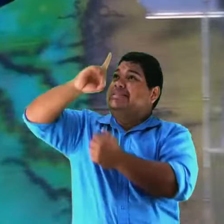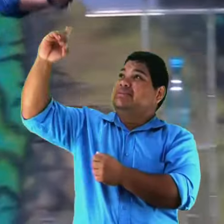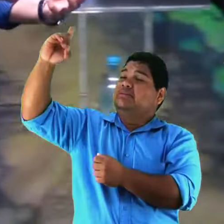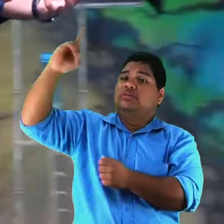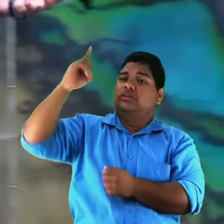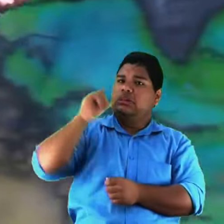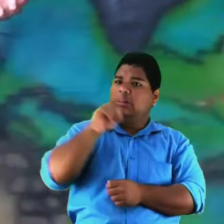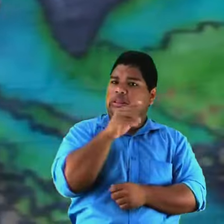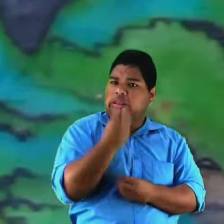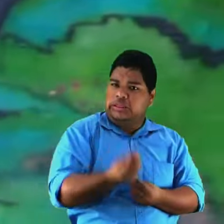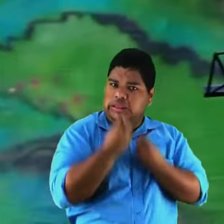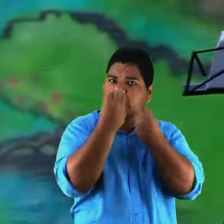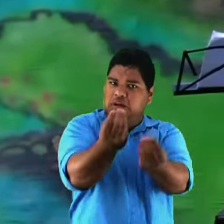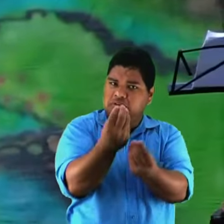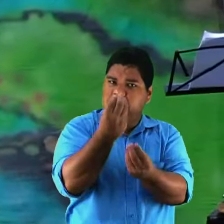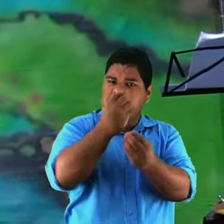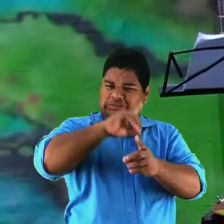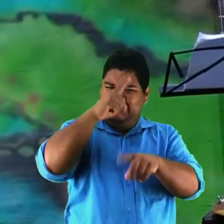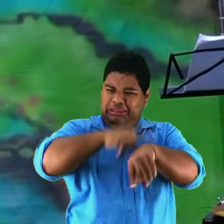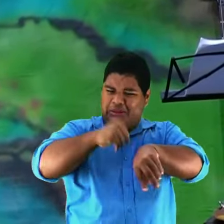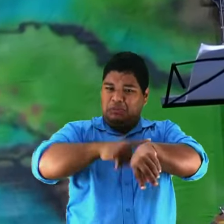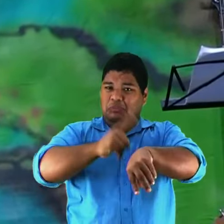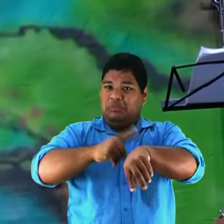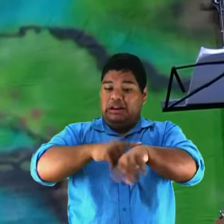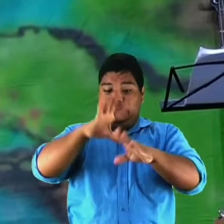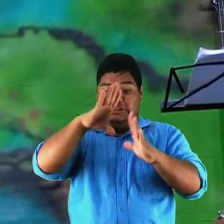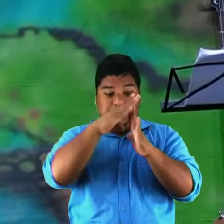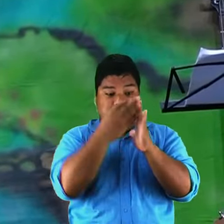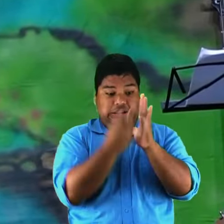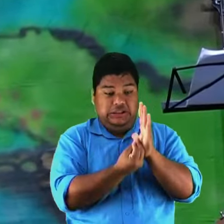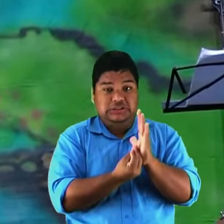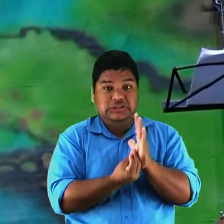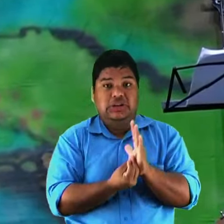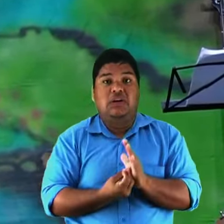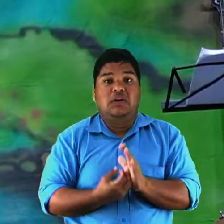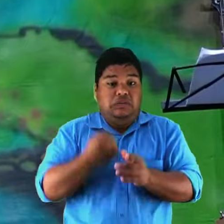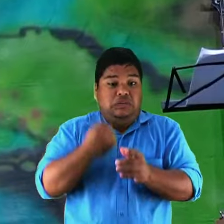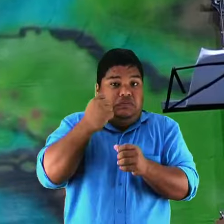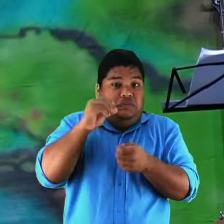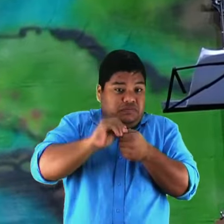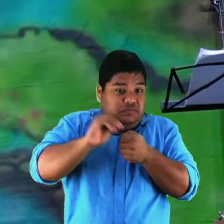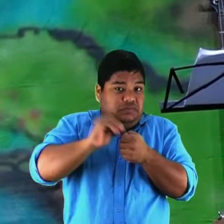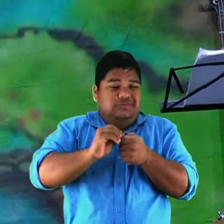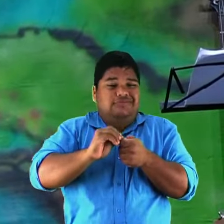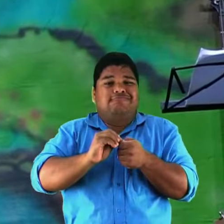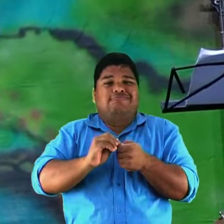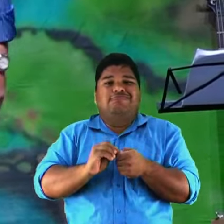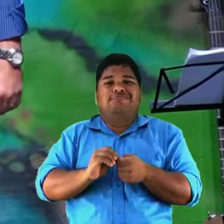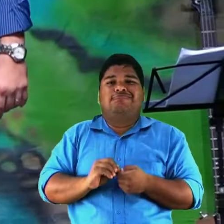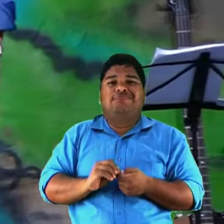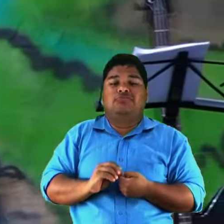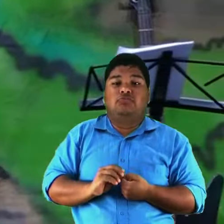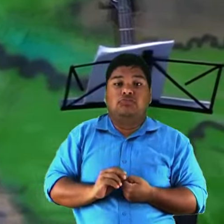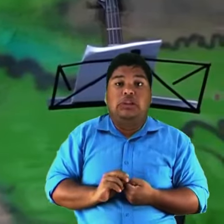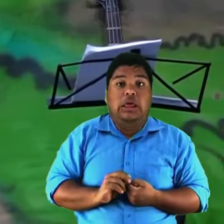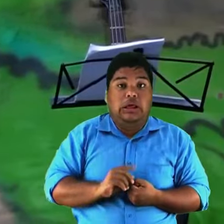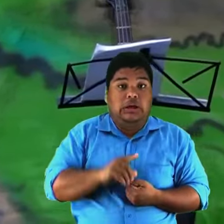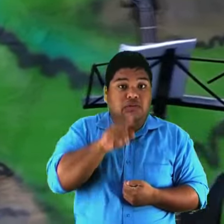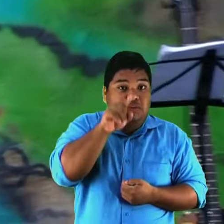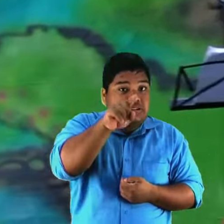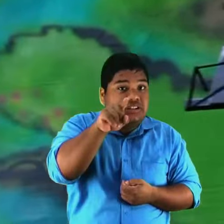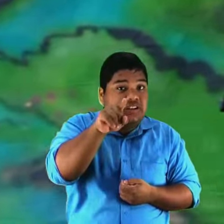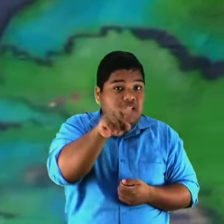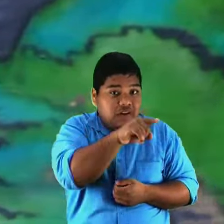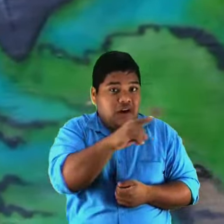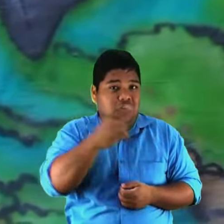tempo para contribuir, para que a igreja funcione, porque desta forma você vai conseguir